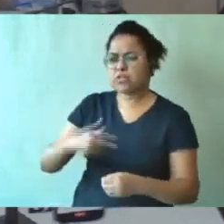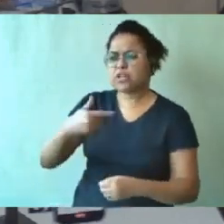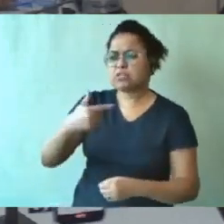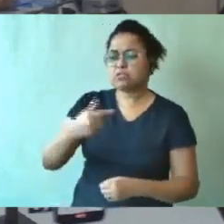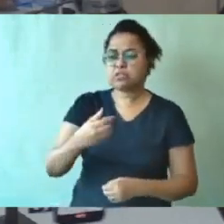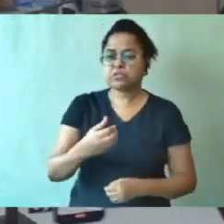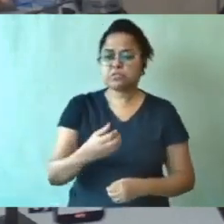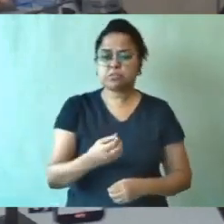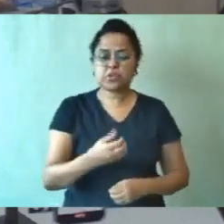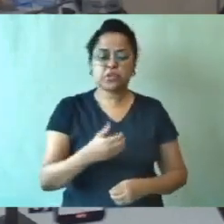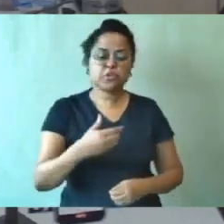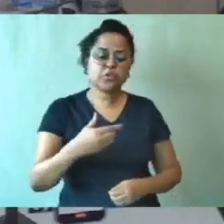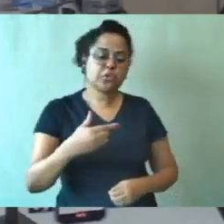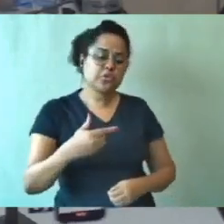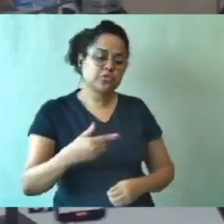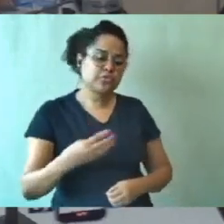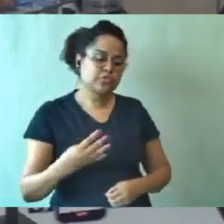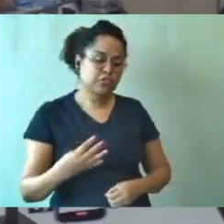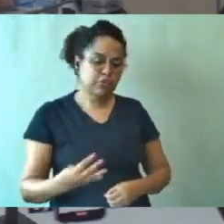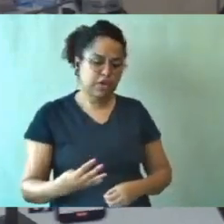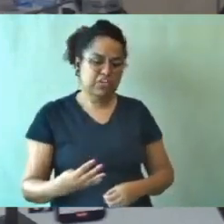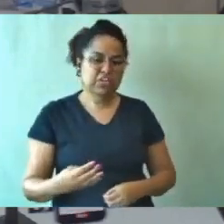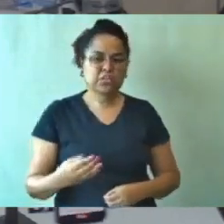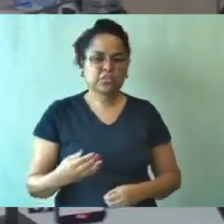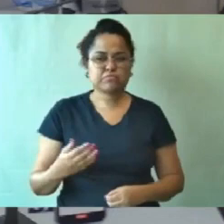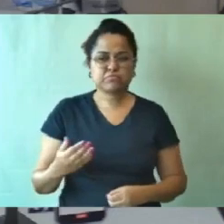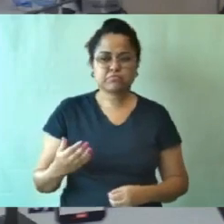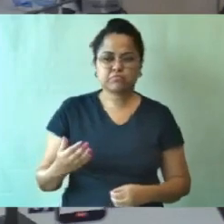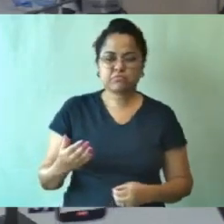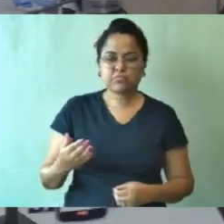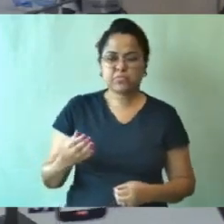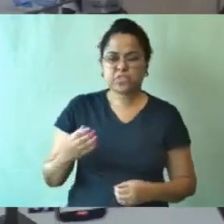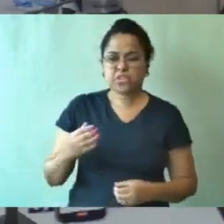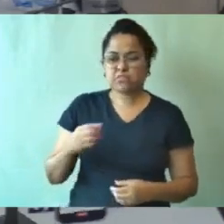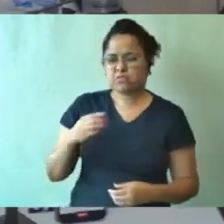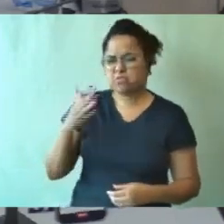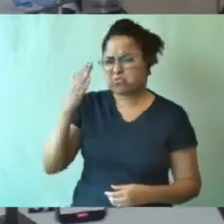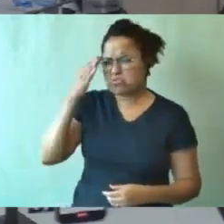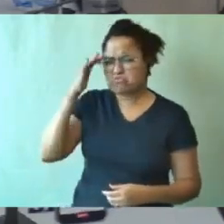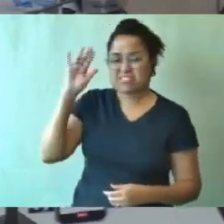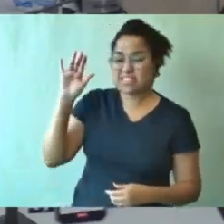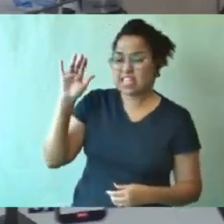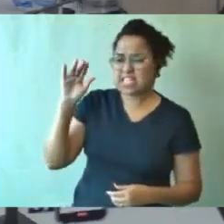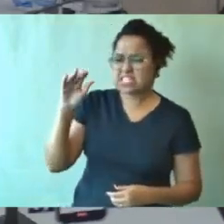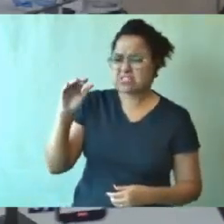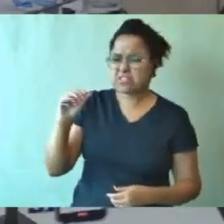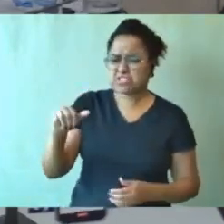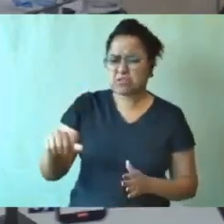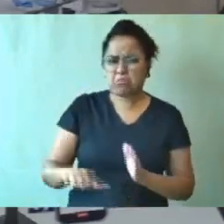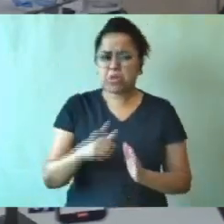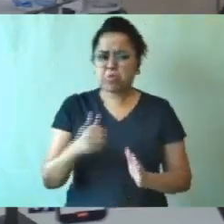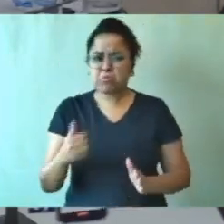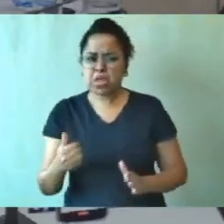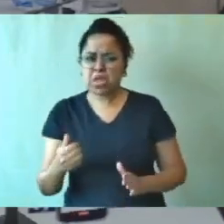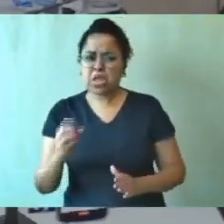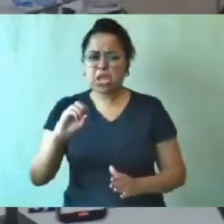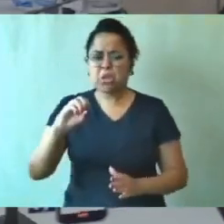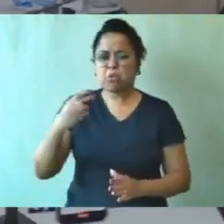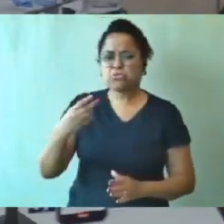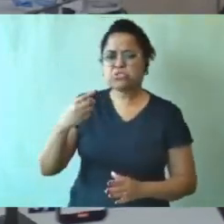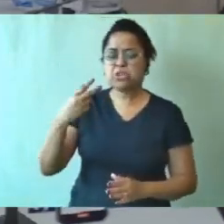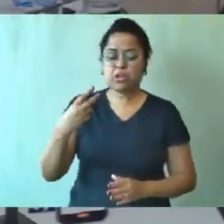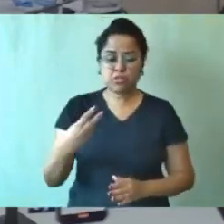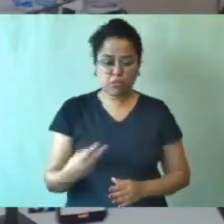dia 1º ou vai ser dia 2. Vai ser dia 2, né? Dia 2 vai ser a nossa entrega do nosso relatório.